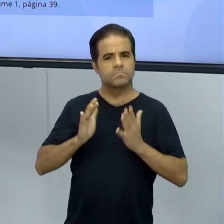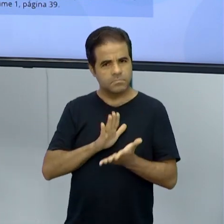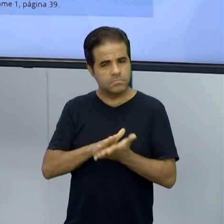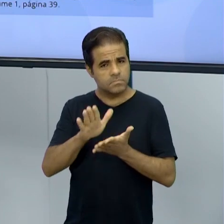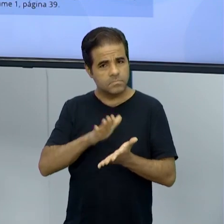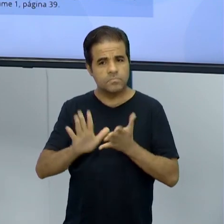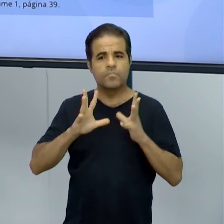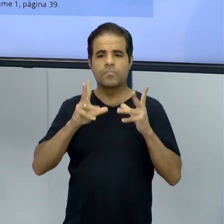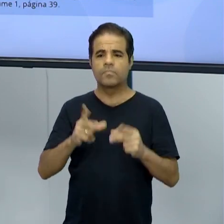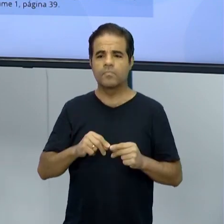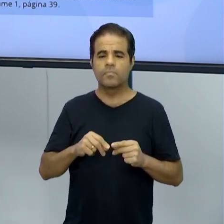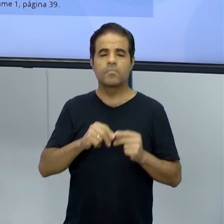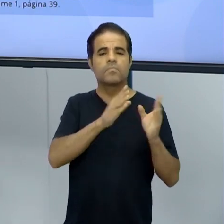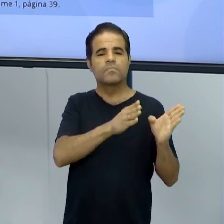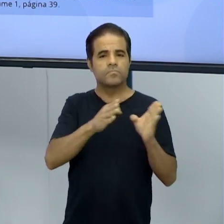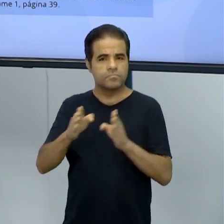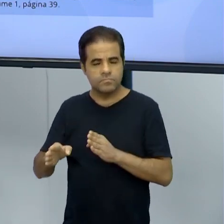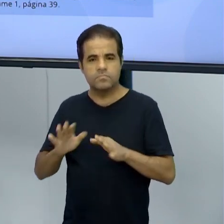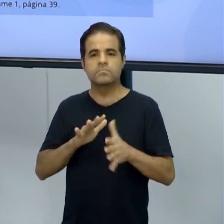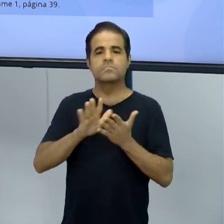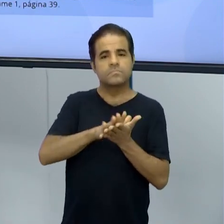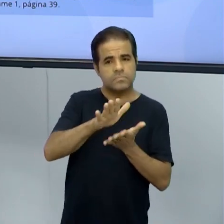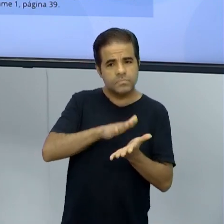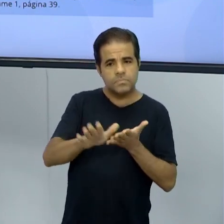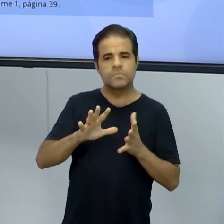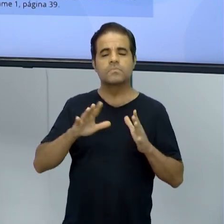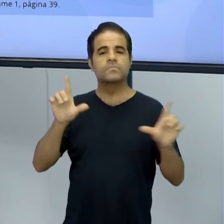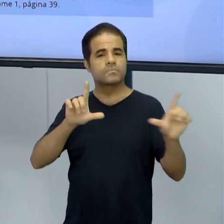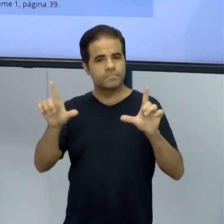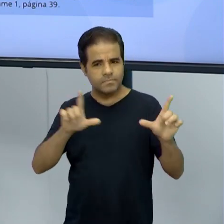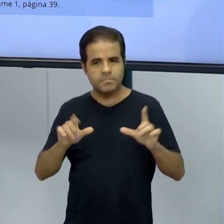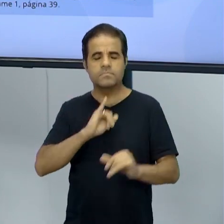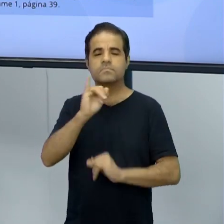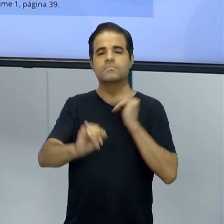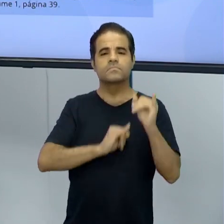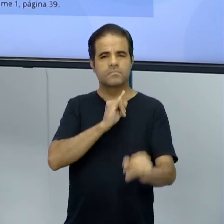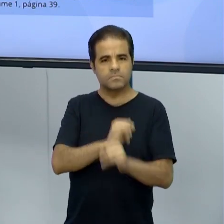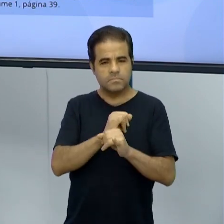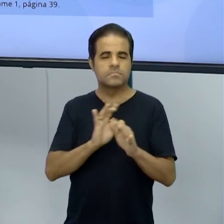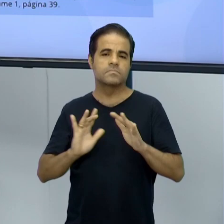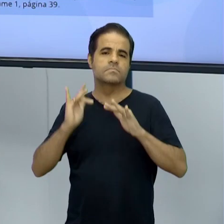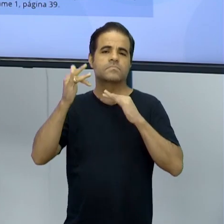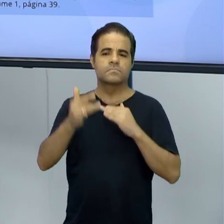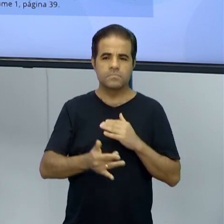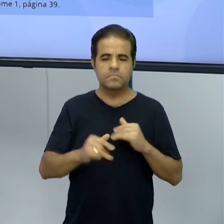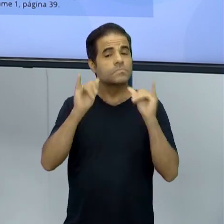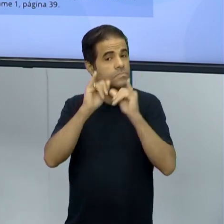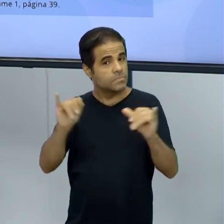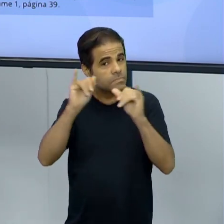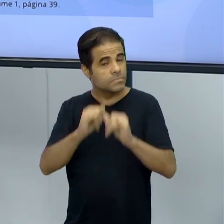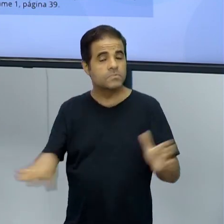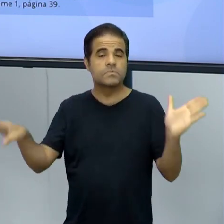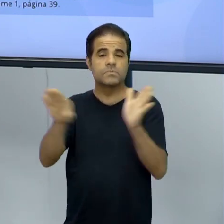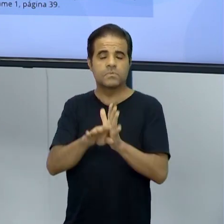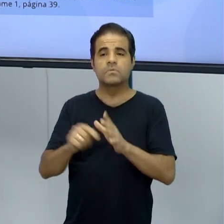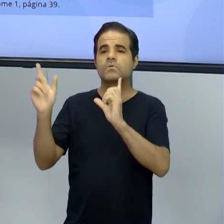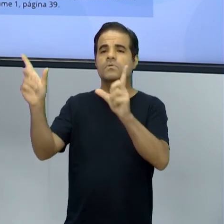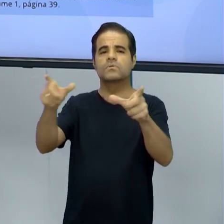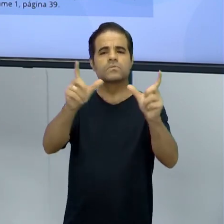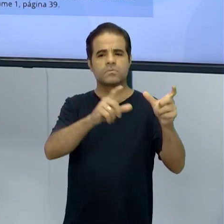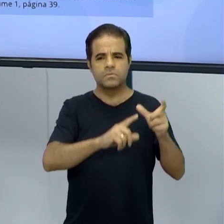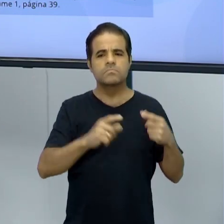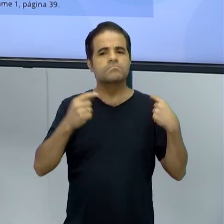Na verdade, mudei a ordem, né? Mídia impressa, rádio, televisão, internet, redes sociais. As notícias chegam através de todos os lugares, então a